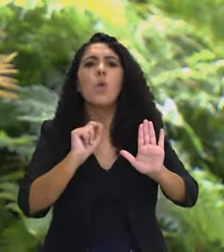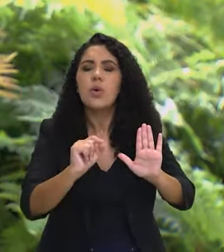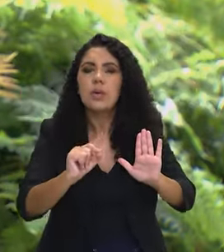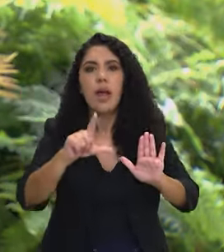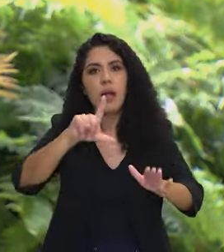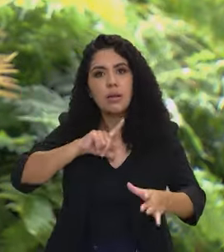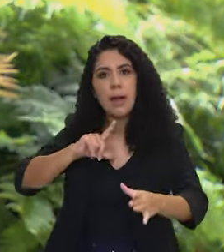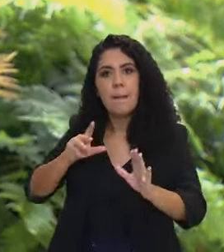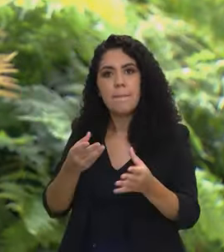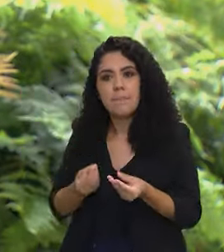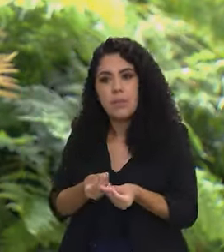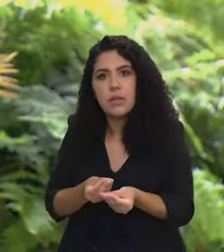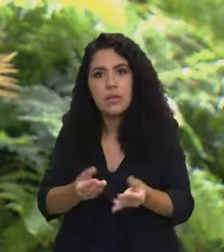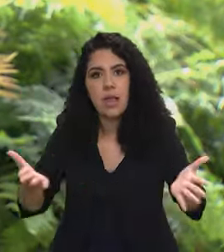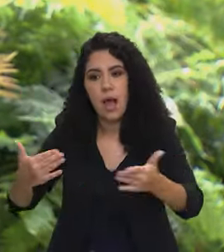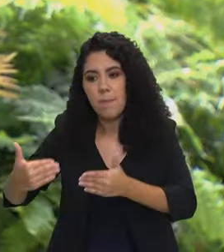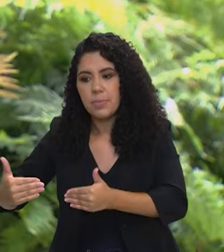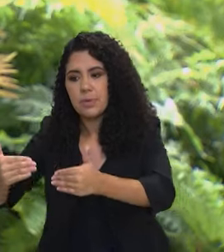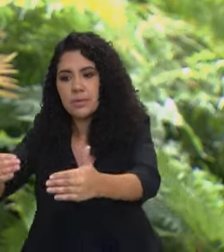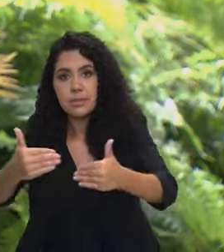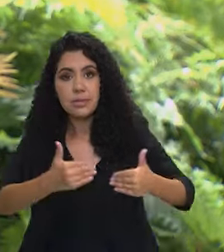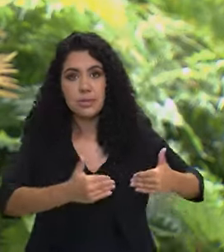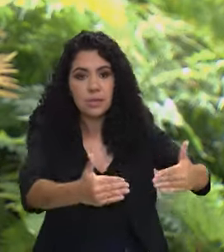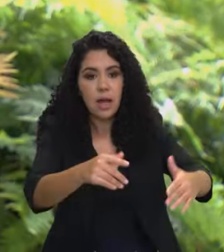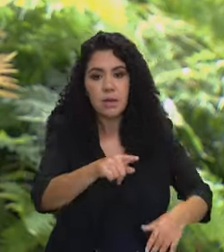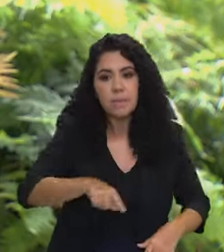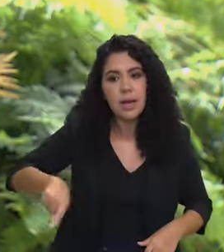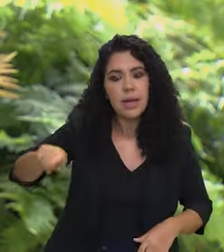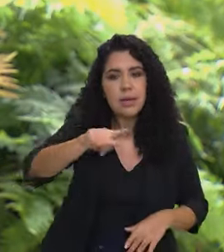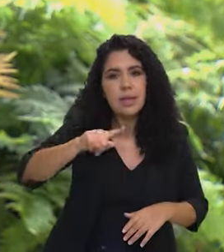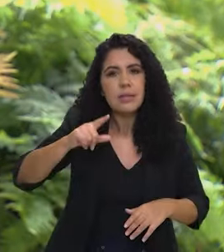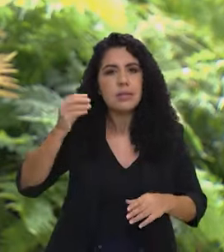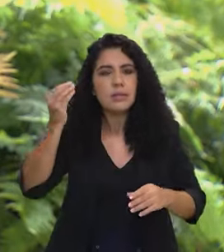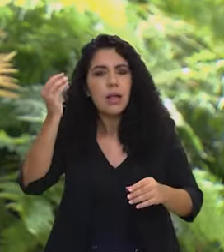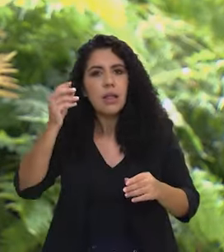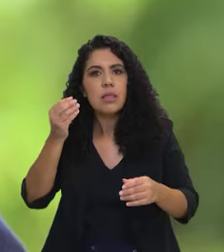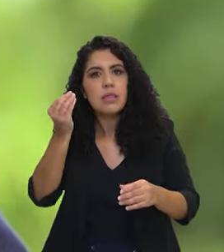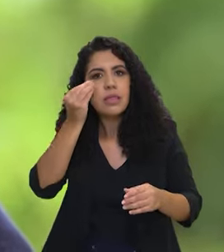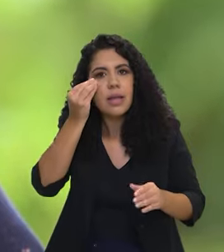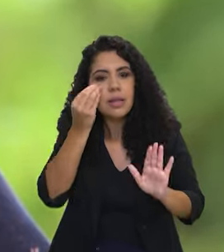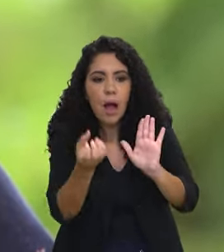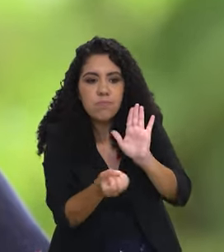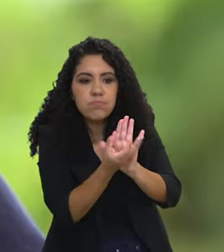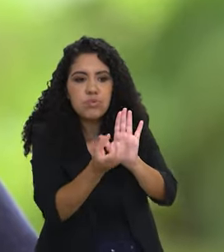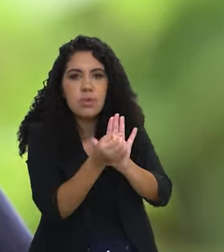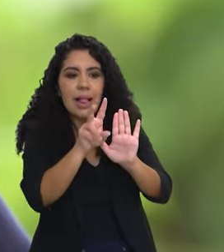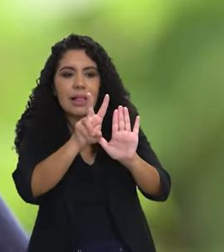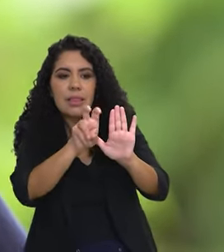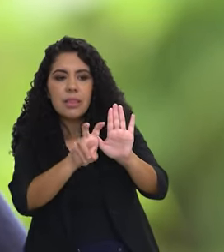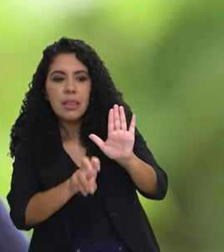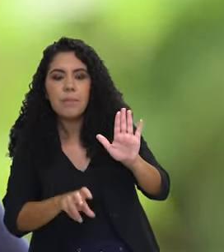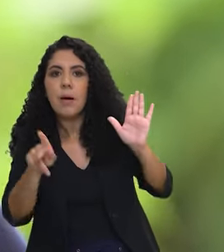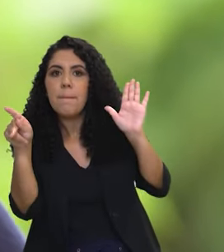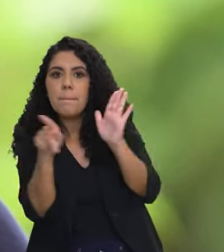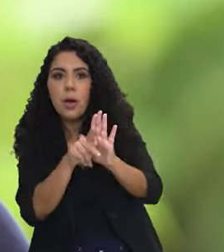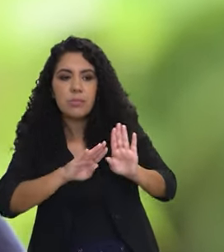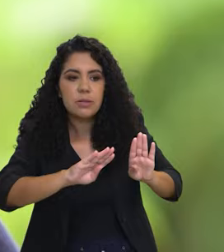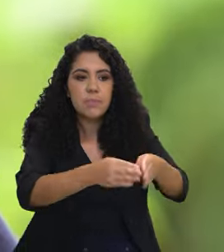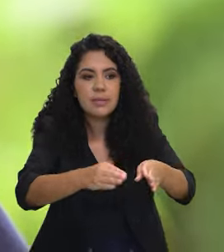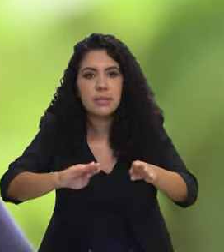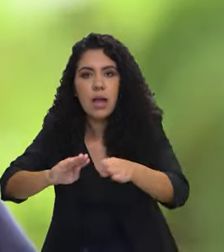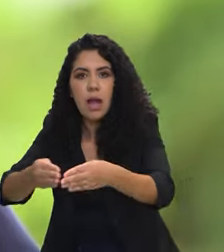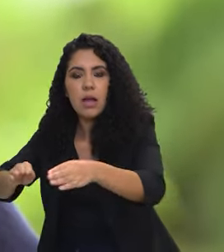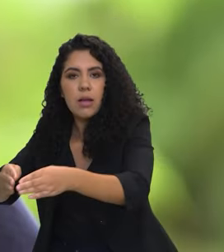ministérios, a administração pública federal, a pensar ações afirmativas, as mais variadas, para alguns grupos específicos.